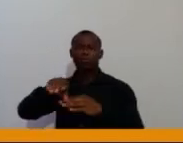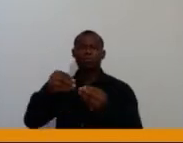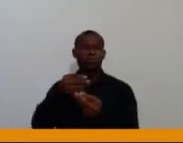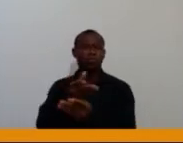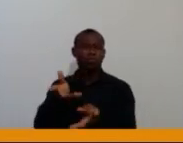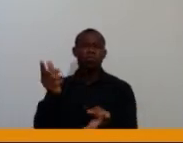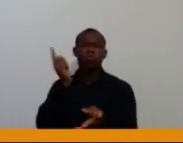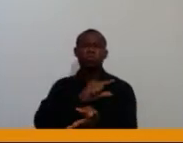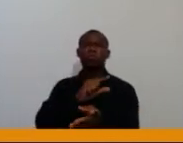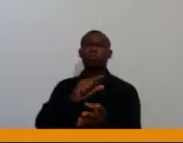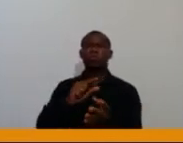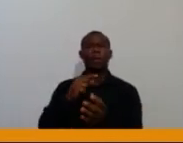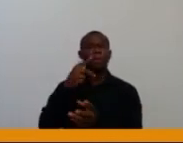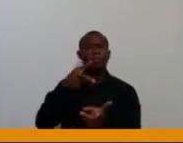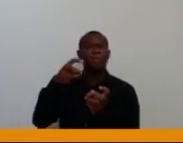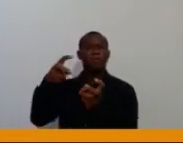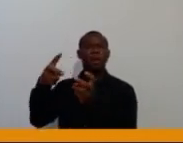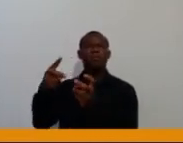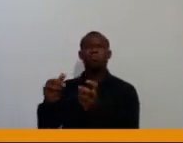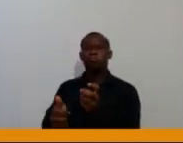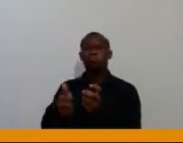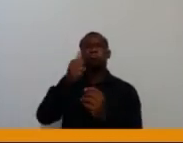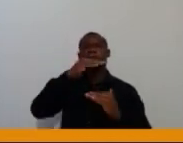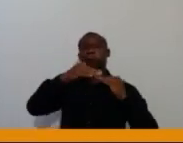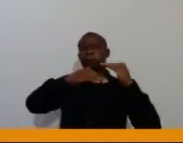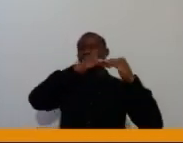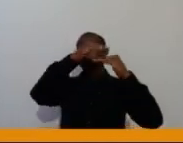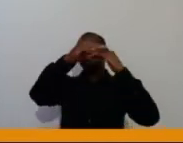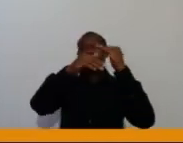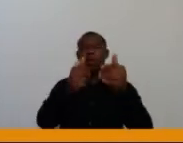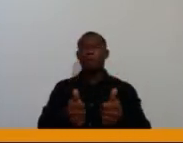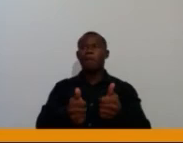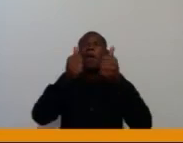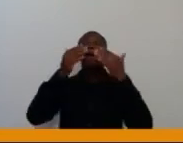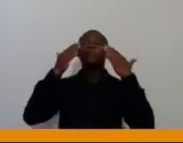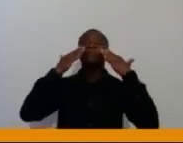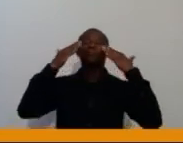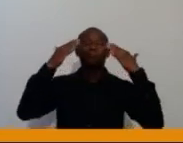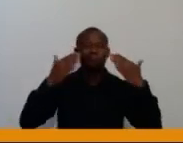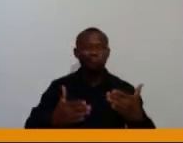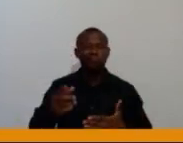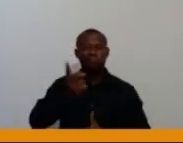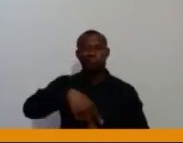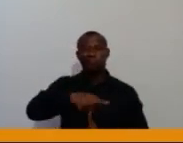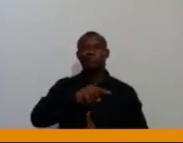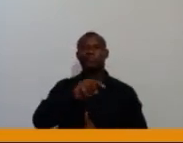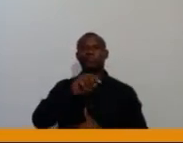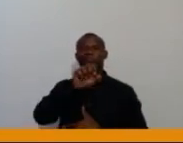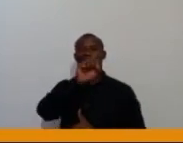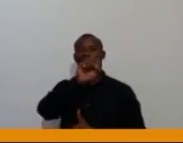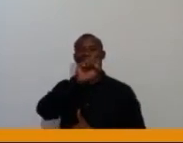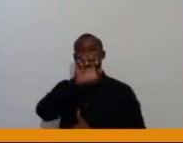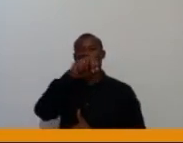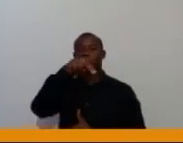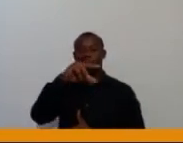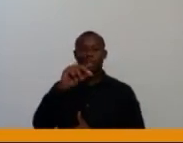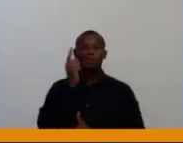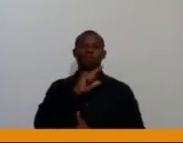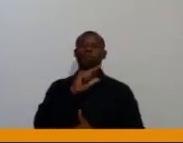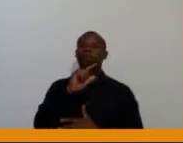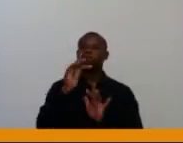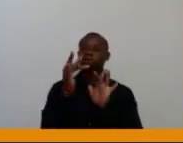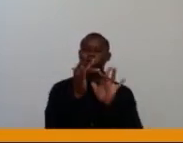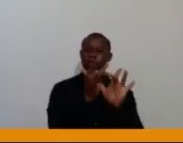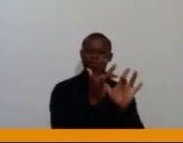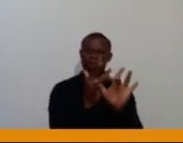de conhecer, mostra o quanto nós estamos em sintonia com essas demandas